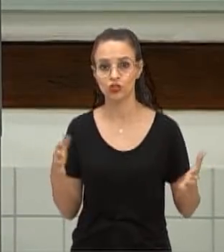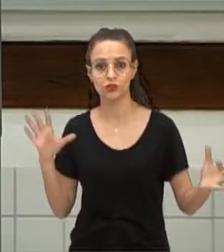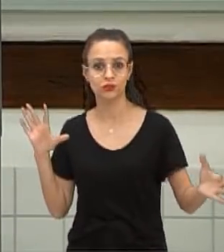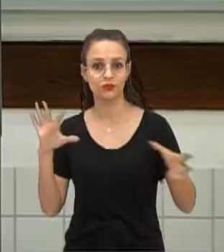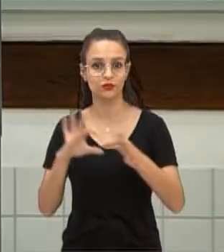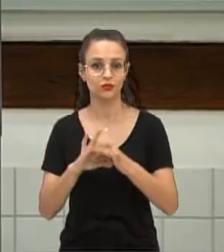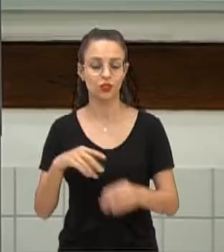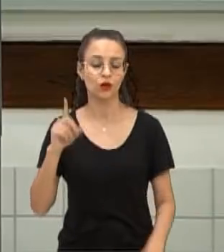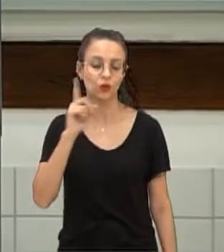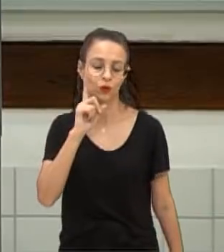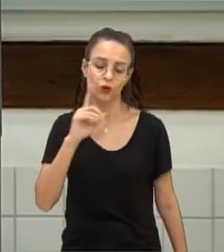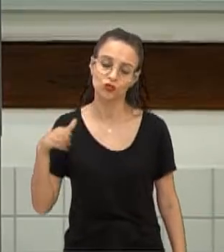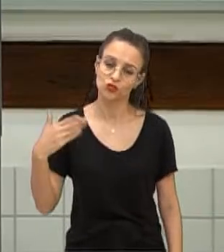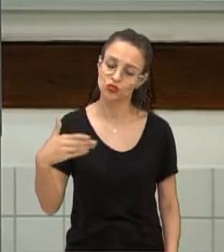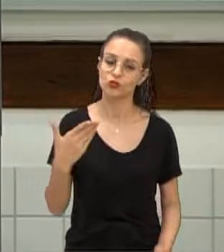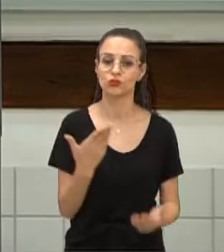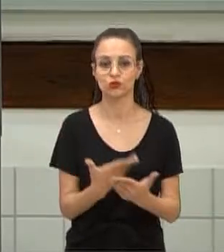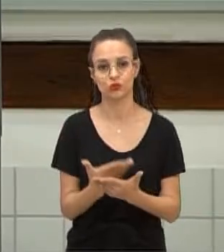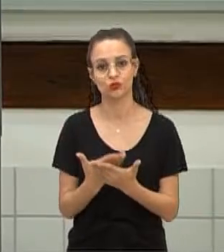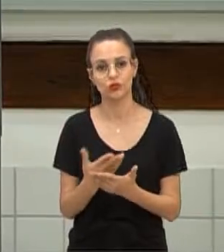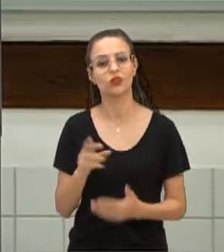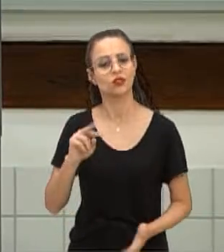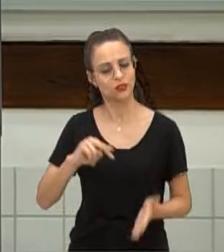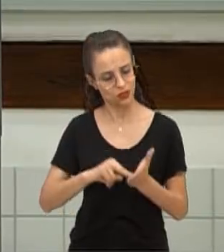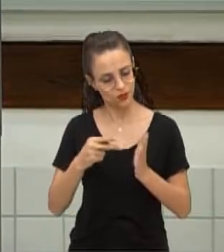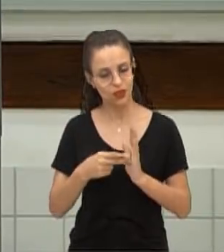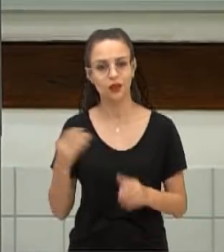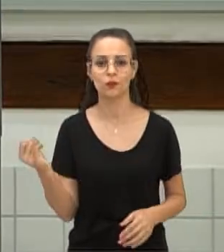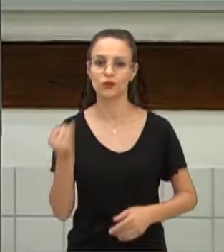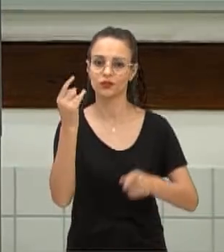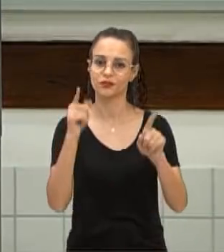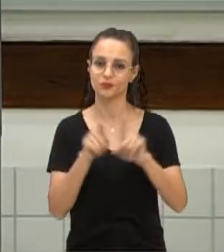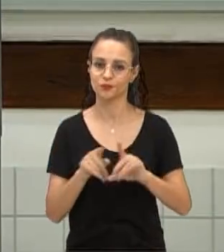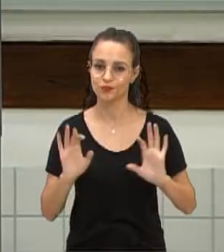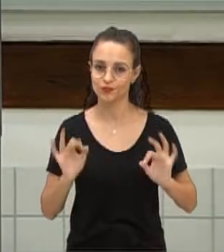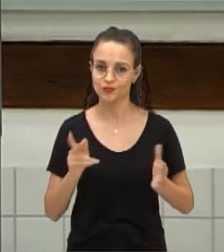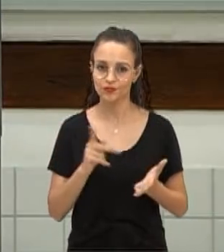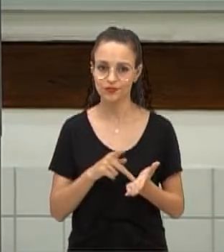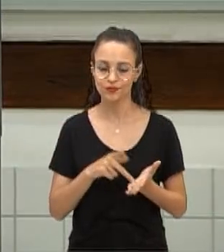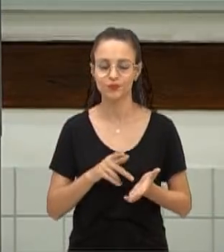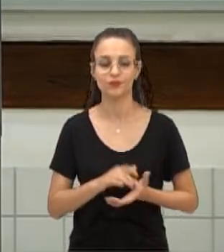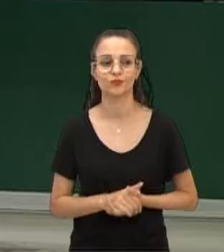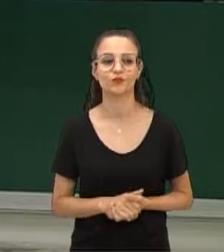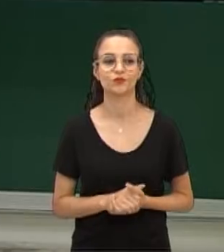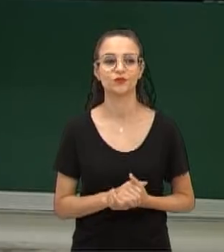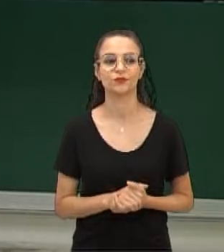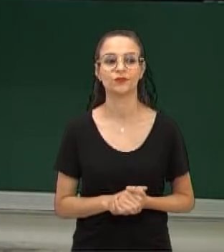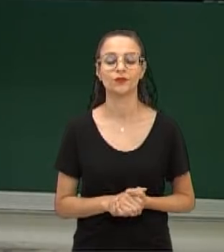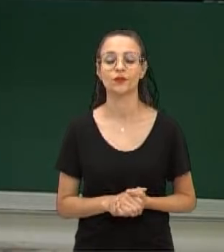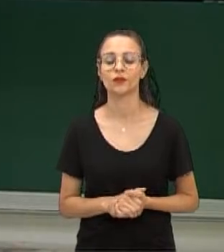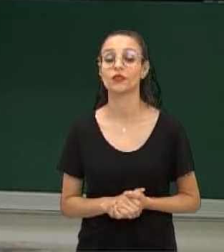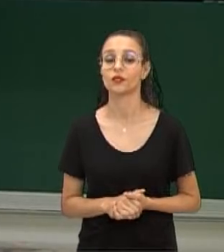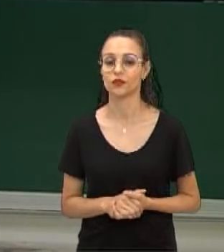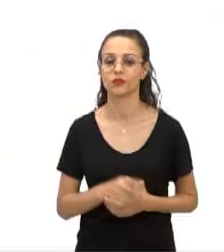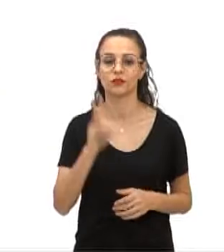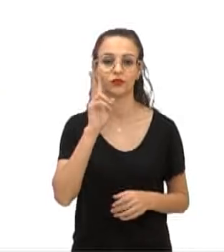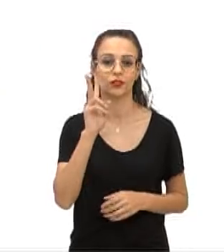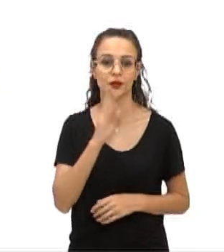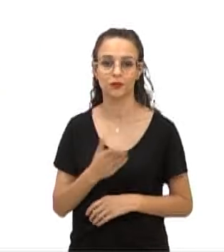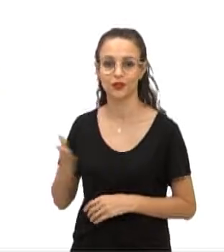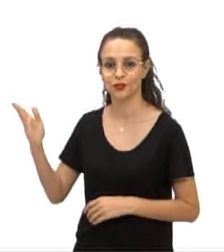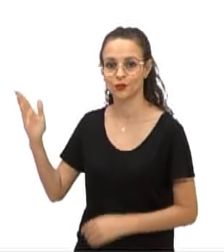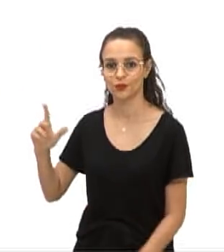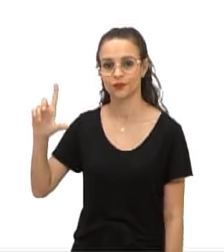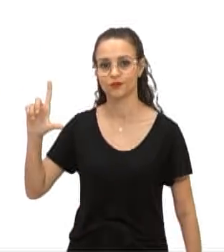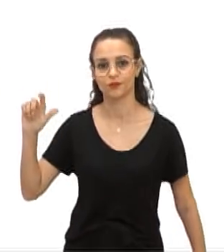do nosso cotidiano, do nosso estudo, ele já teve a sua relevância, não é verdade? Vamos lá. Relembrando aqui, lembram do